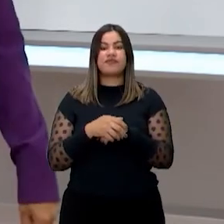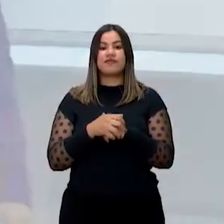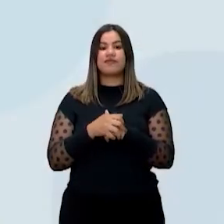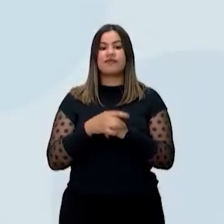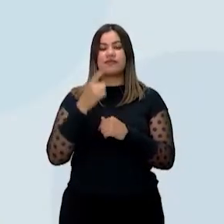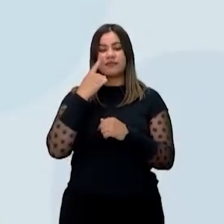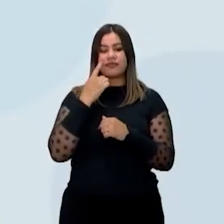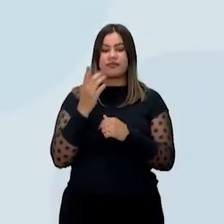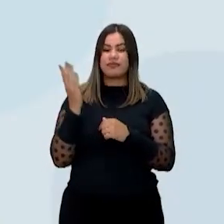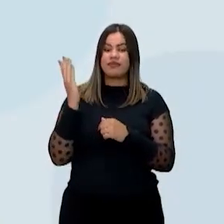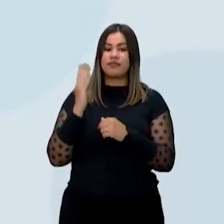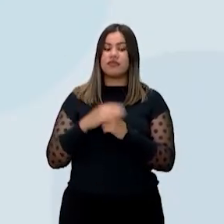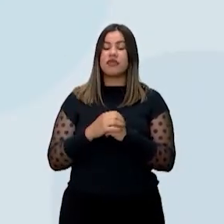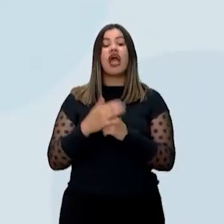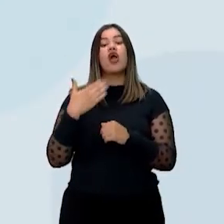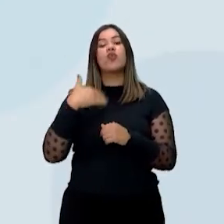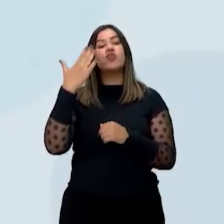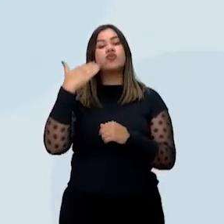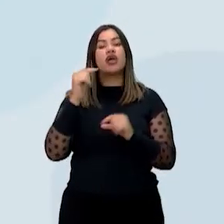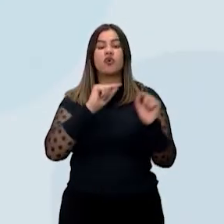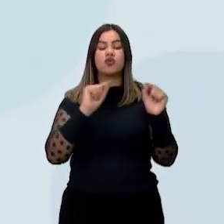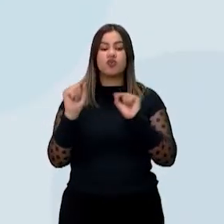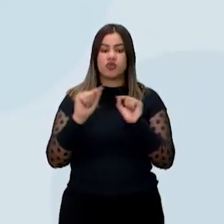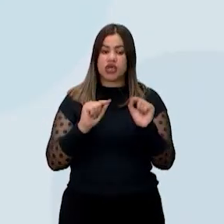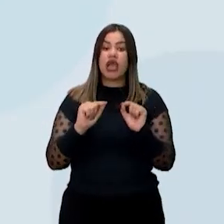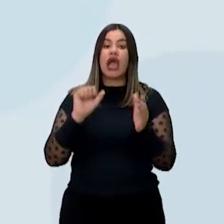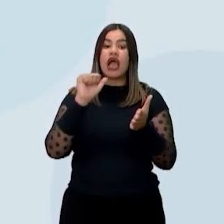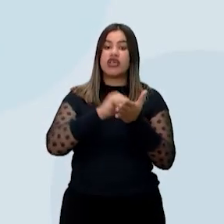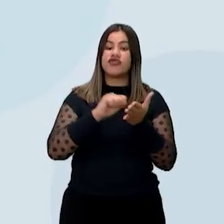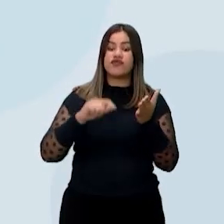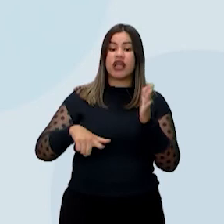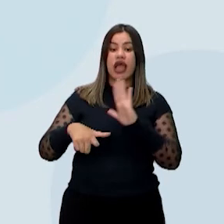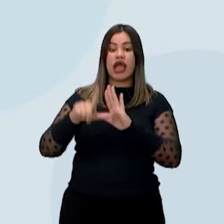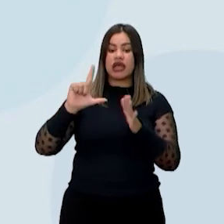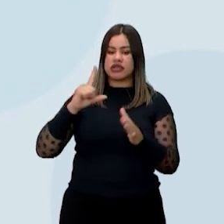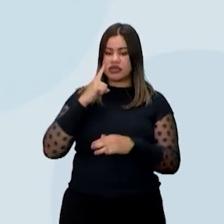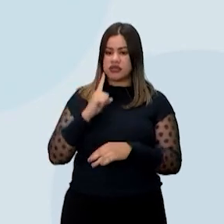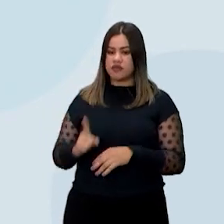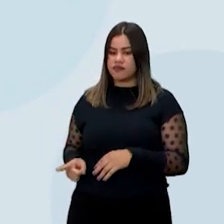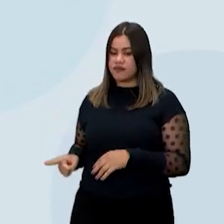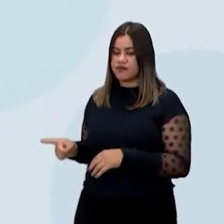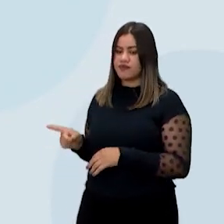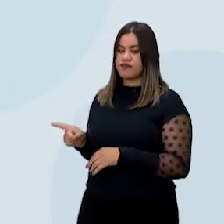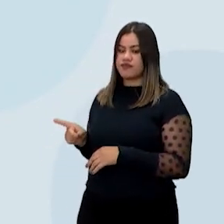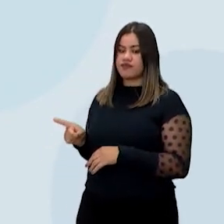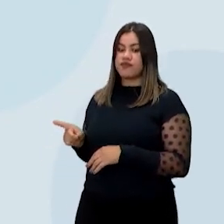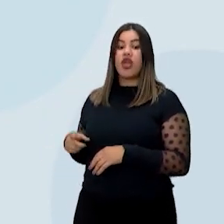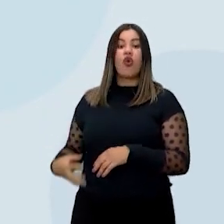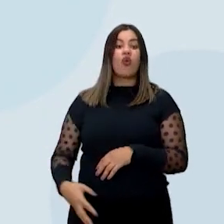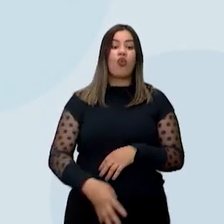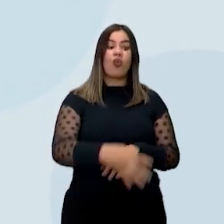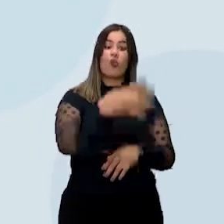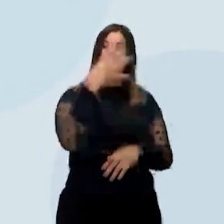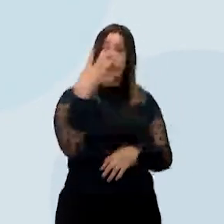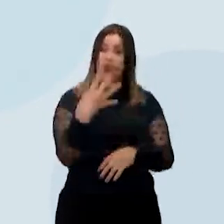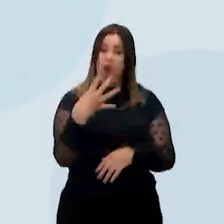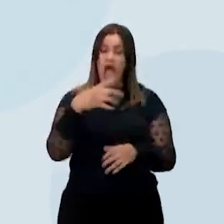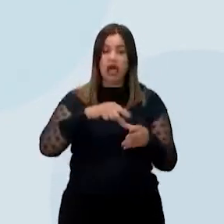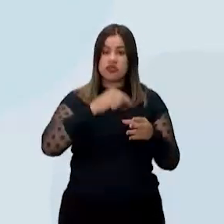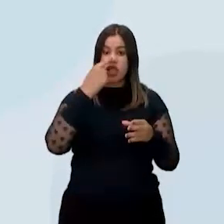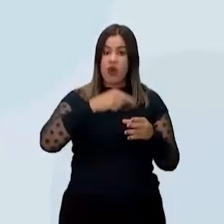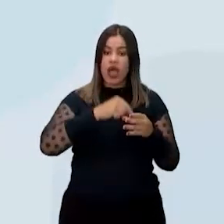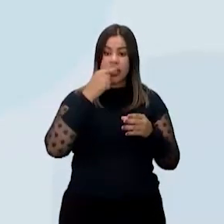ó. Eu sei o seguinte, do exercício anterior, eu vou até voltar aqui, que 4 salgadinhos que a gente